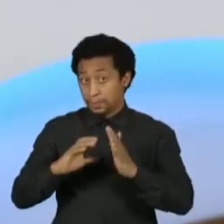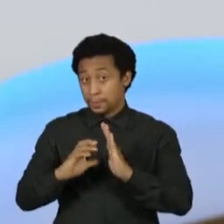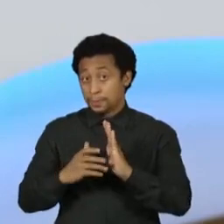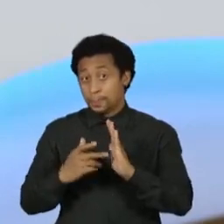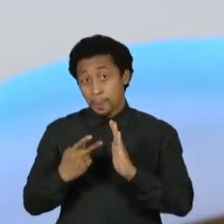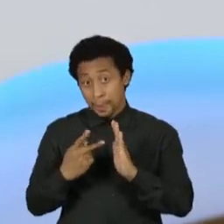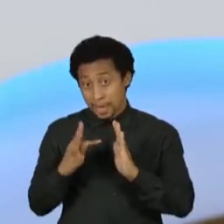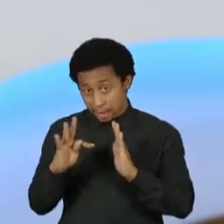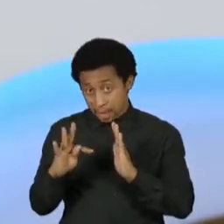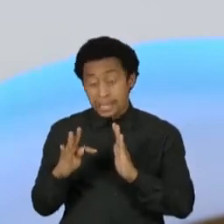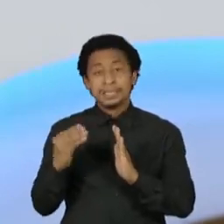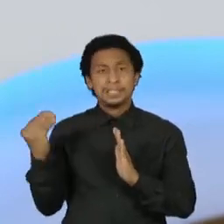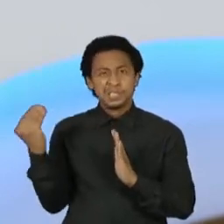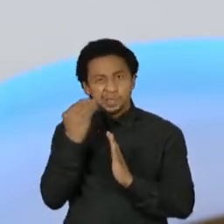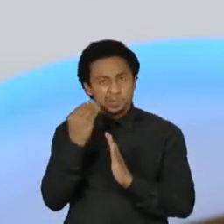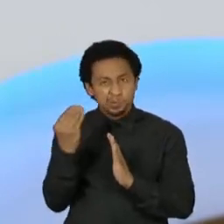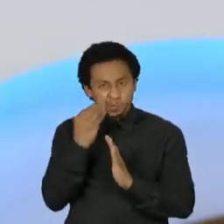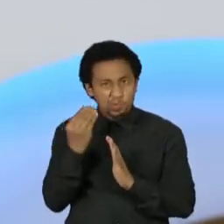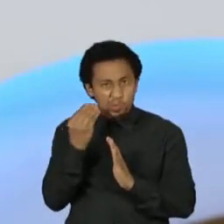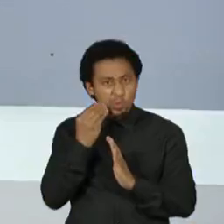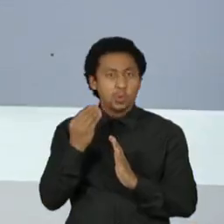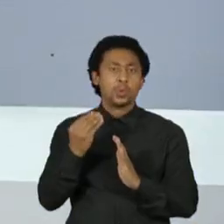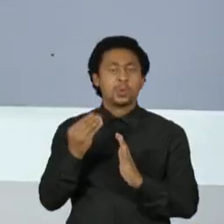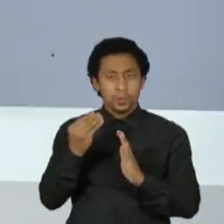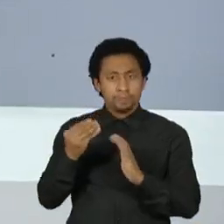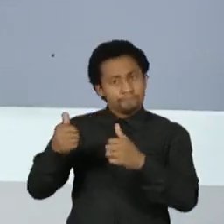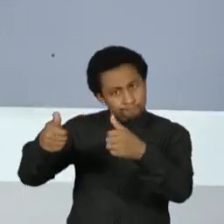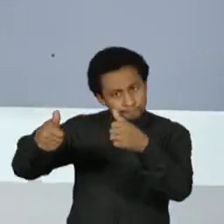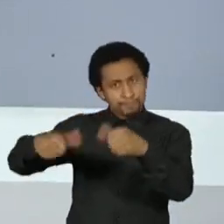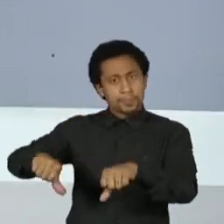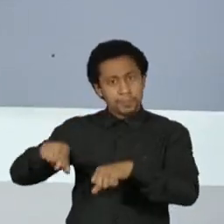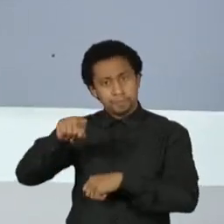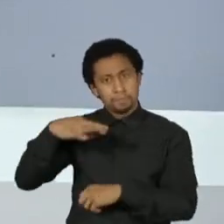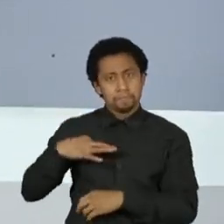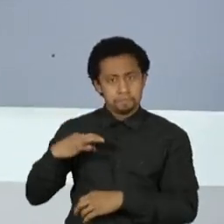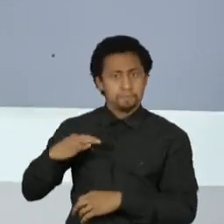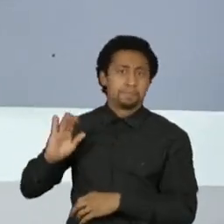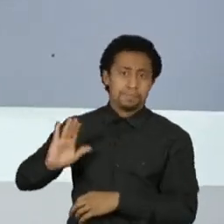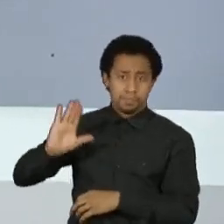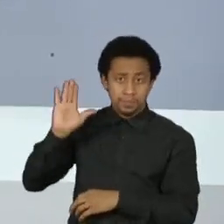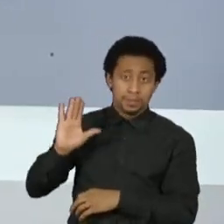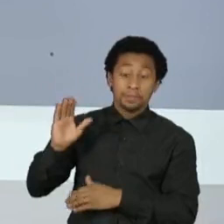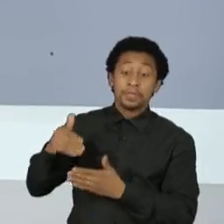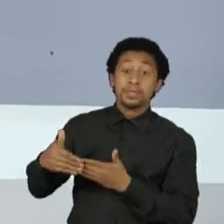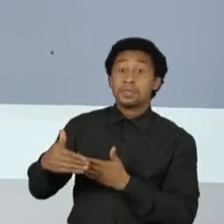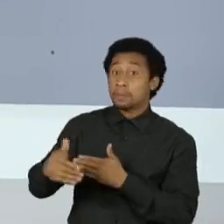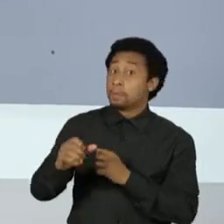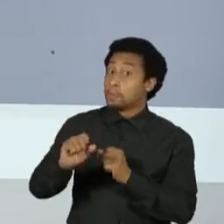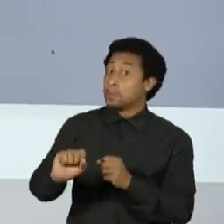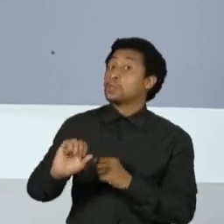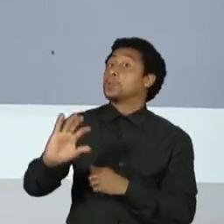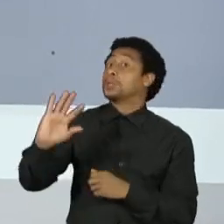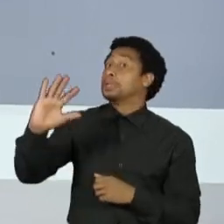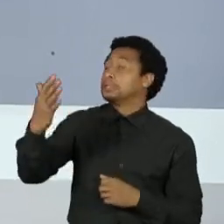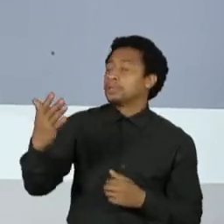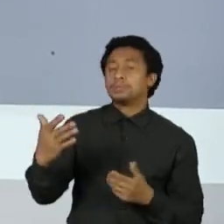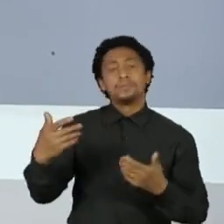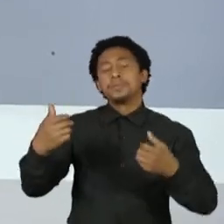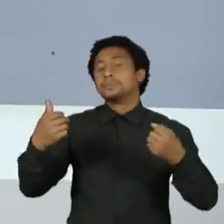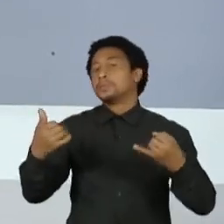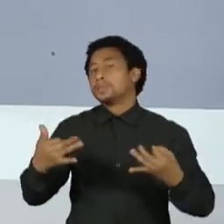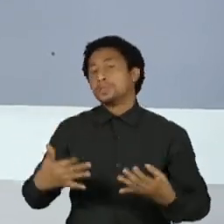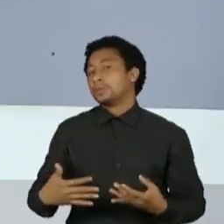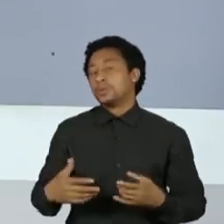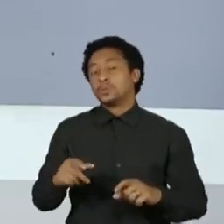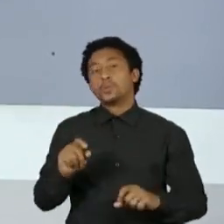tentado na última hora até puxar o tapete da sua candidatura e disse que essa história ainda seria contada eu gostaria de saber o que que